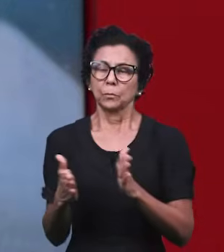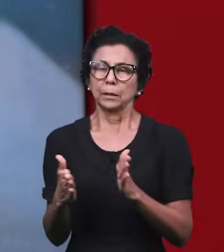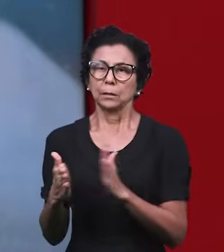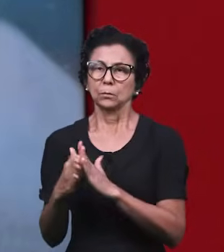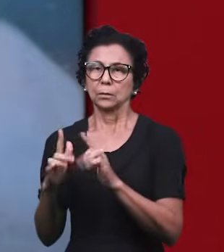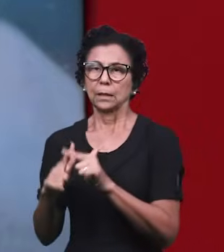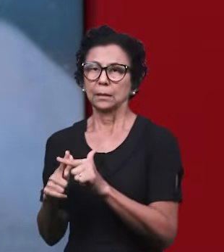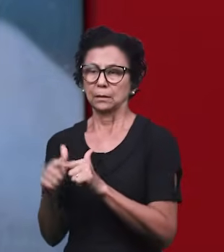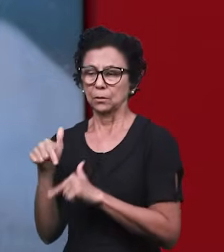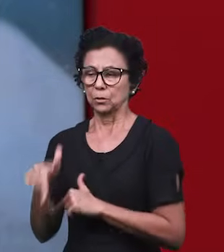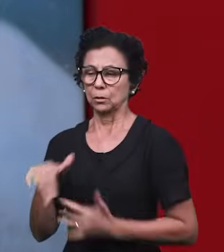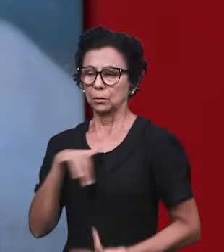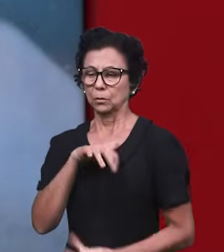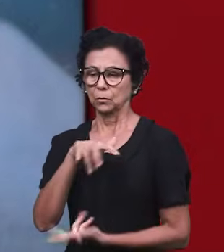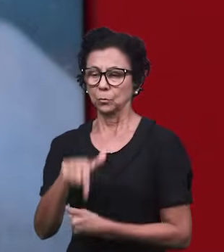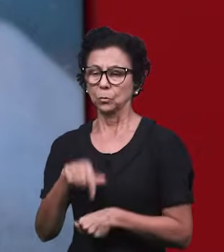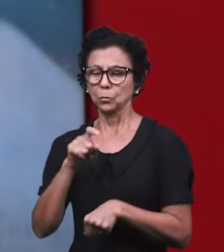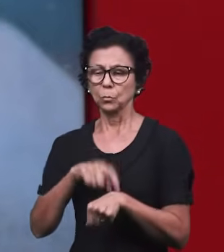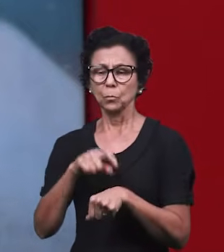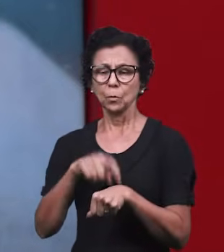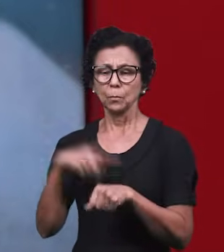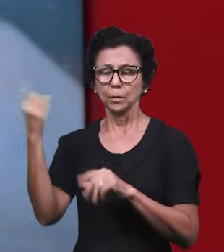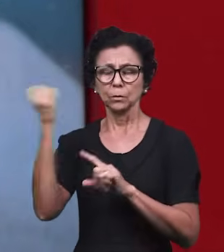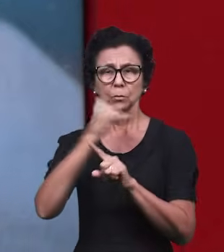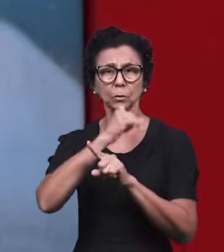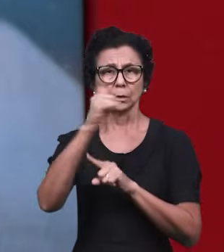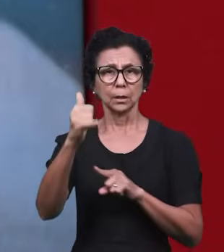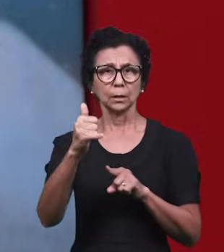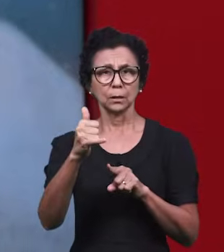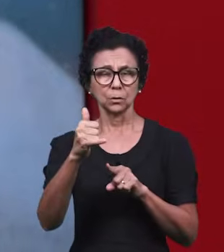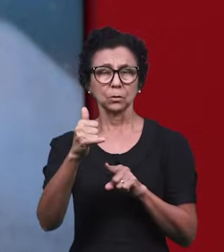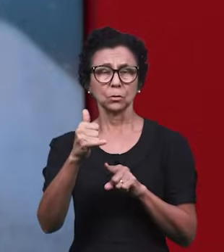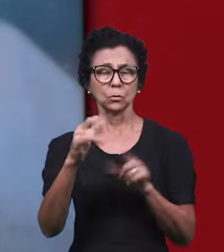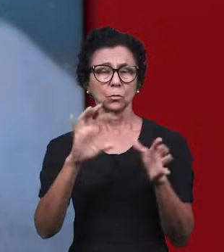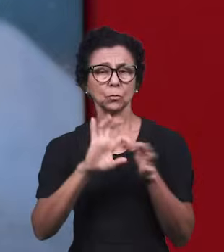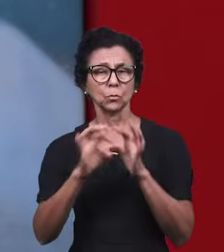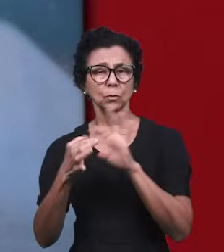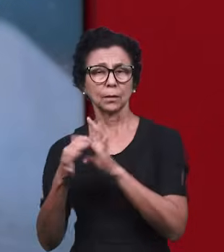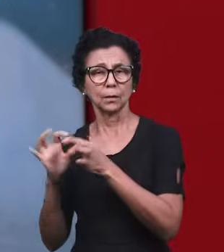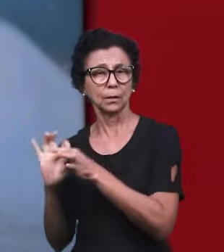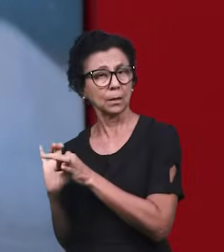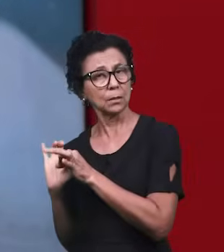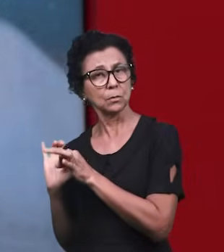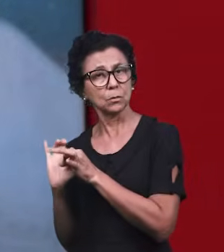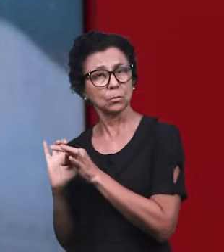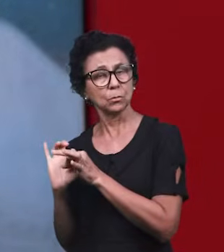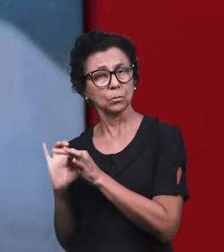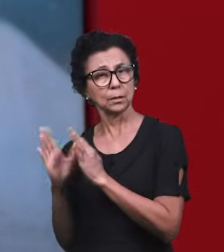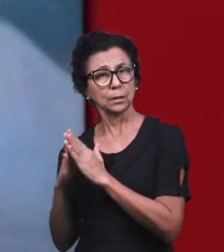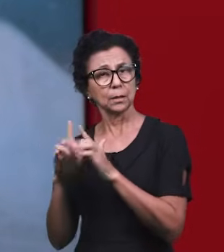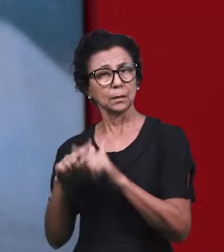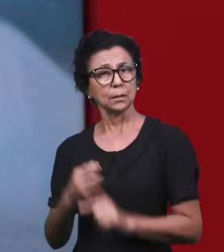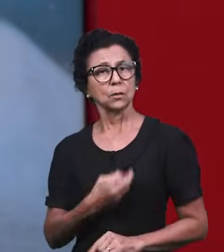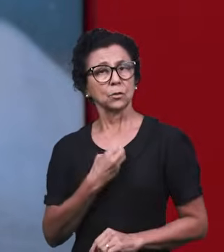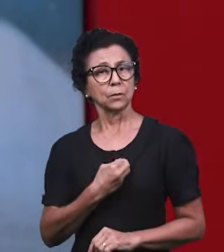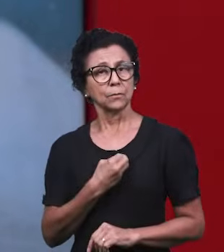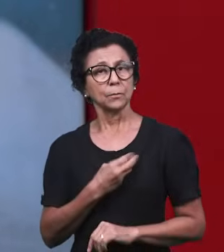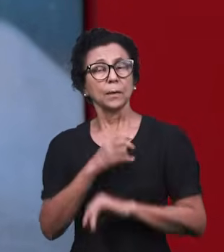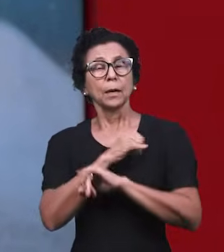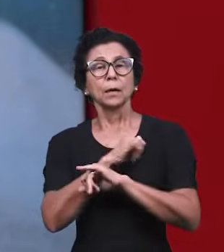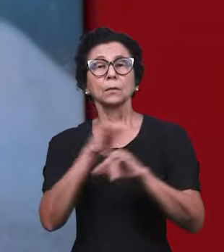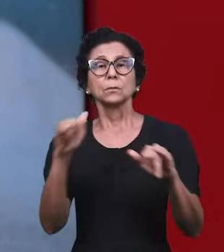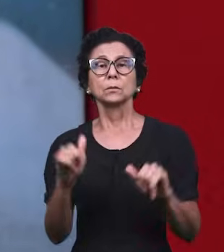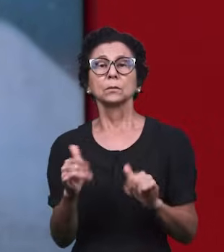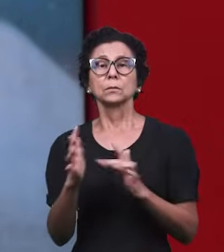da igreja, o momento profético, o contexto profético que a igreja vive para anunciar que o Senhor Jesus